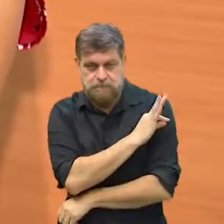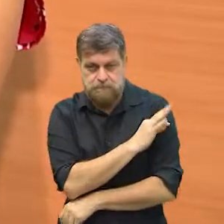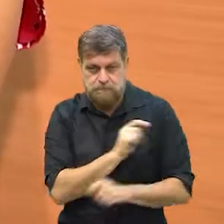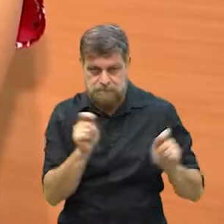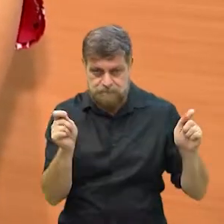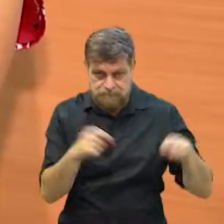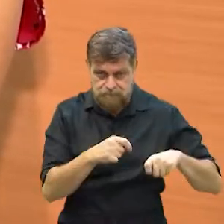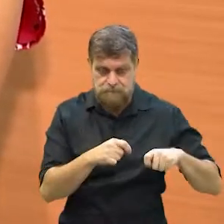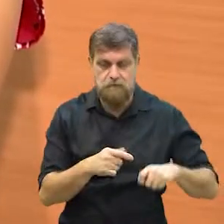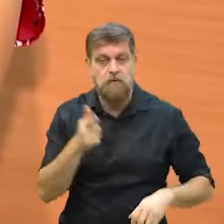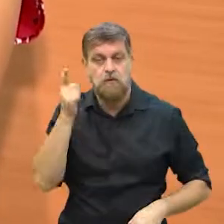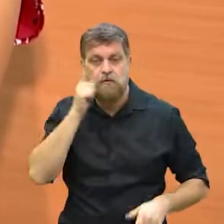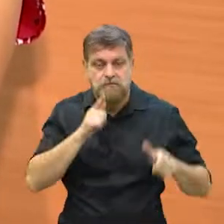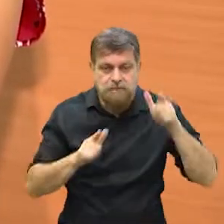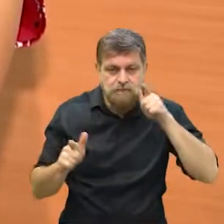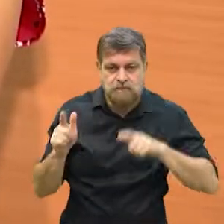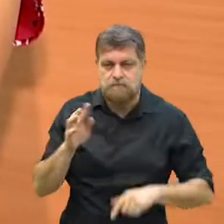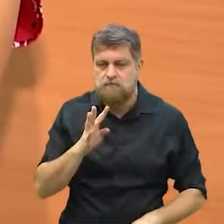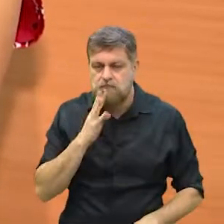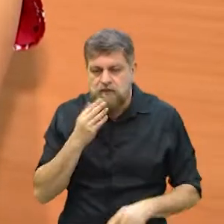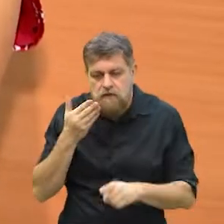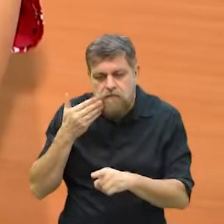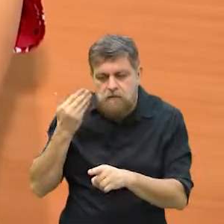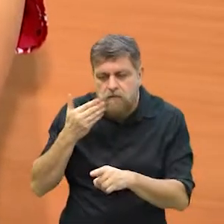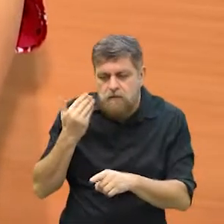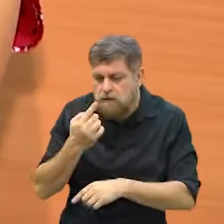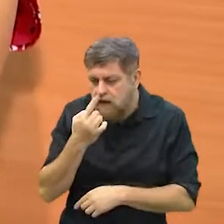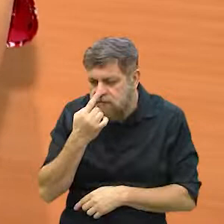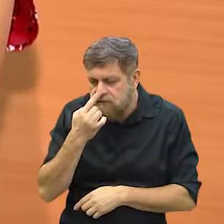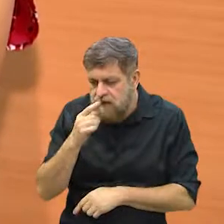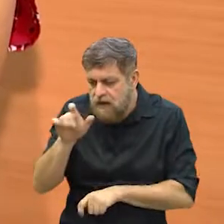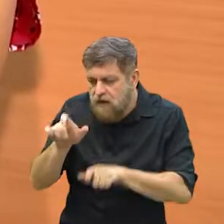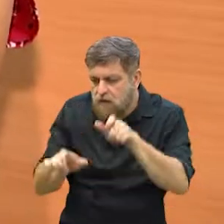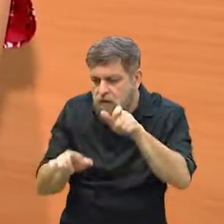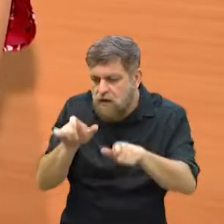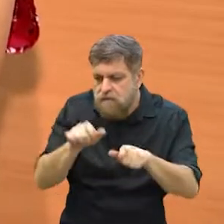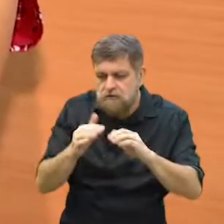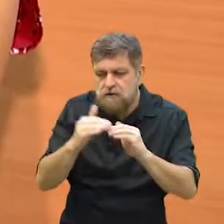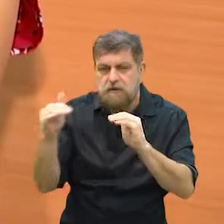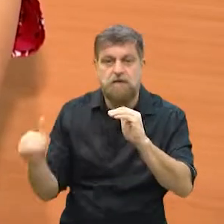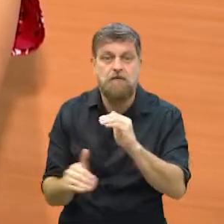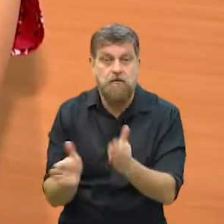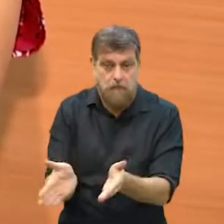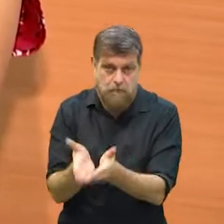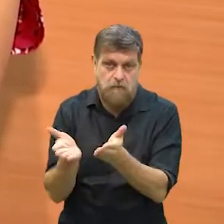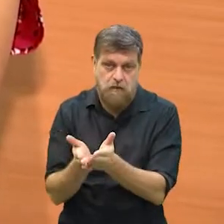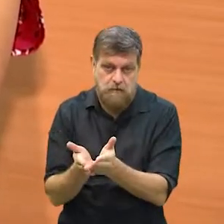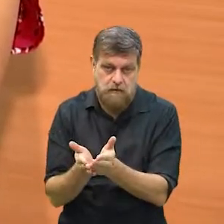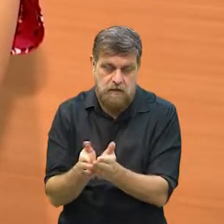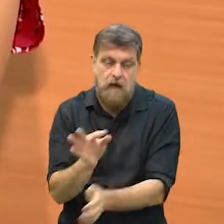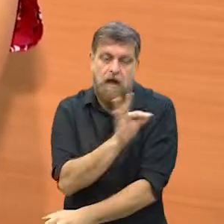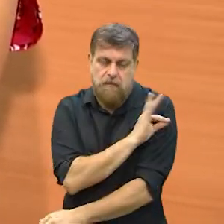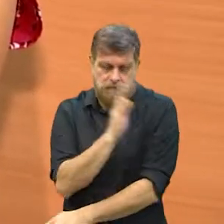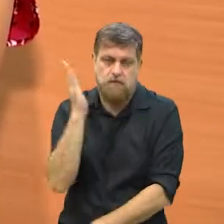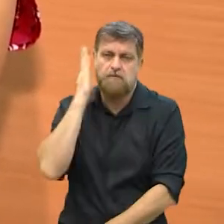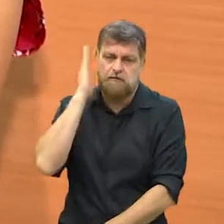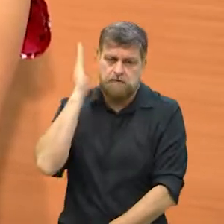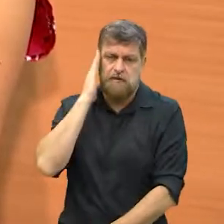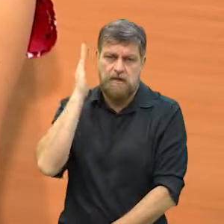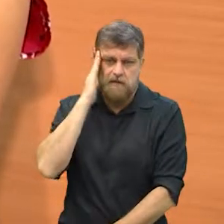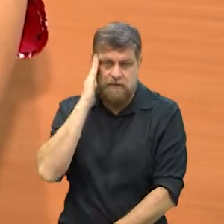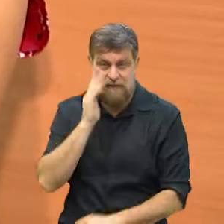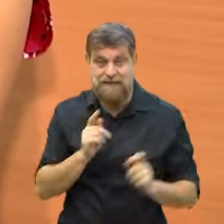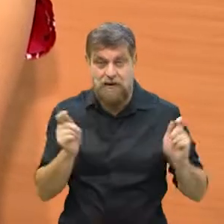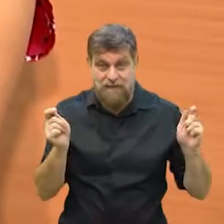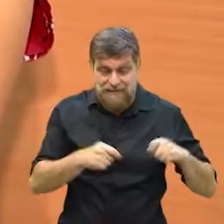vista institucional de conhecer com proximidade quem são as pessoas que estão numa situação de vulnerabilidade. E aí